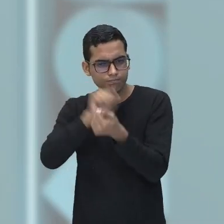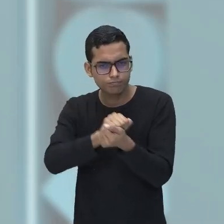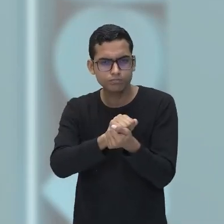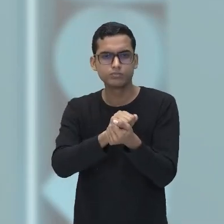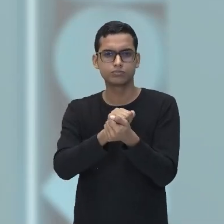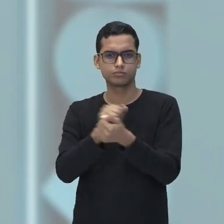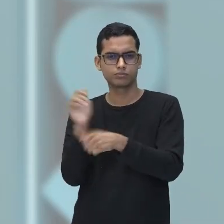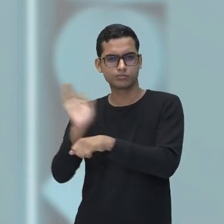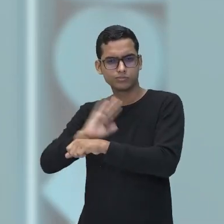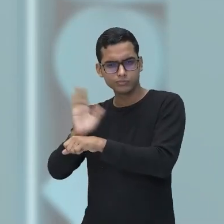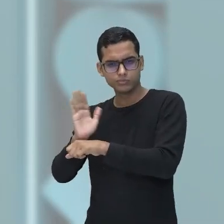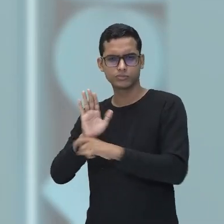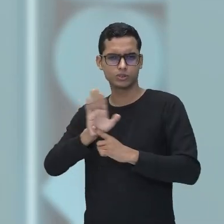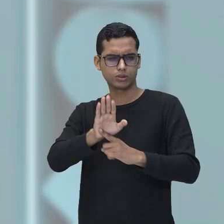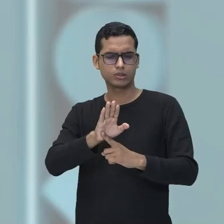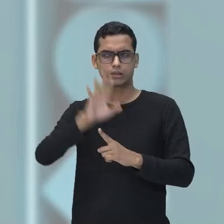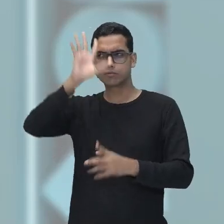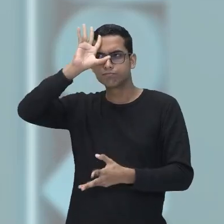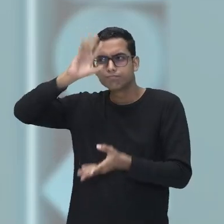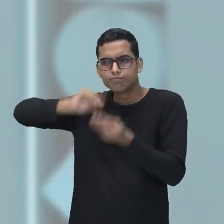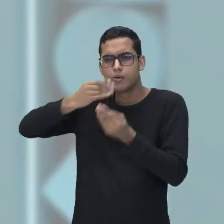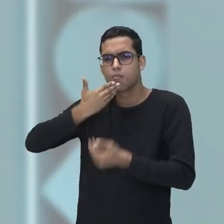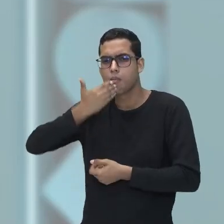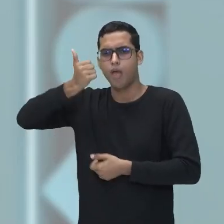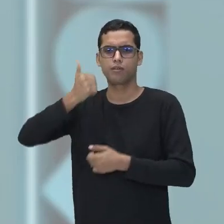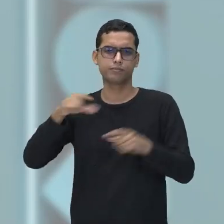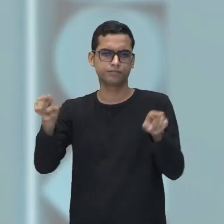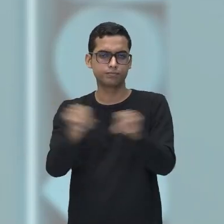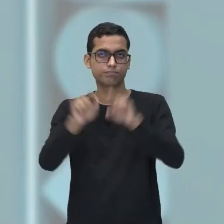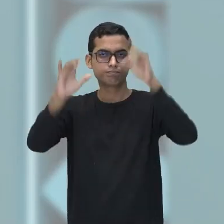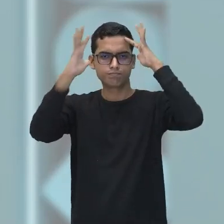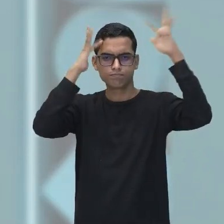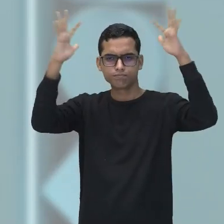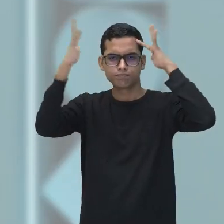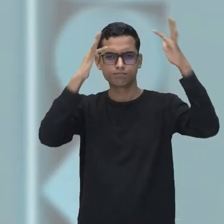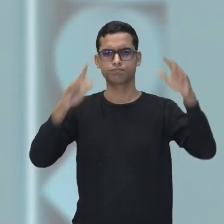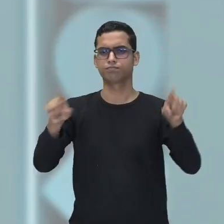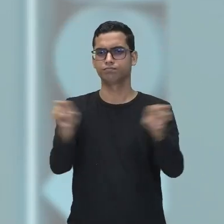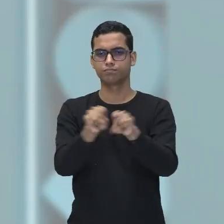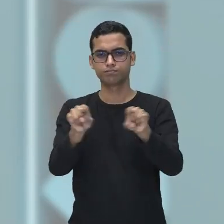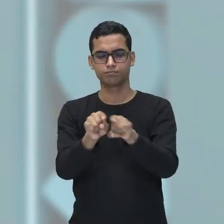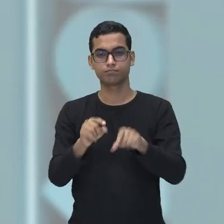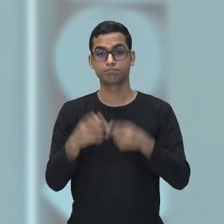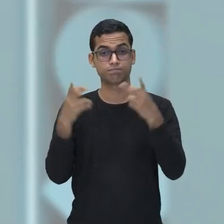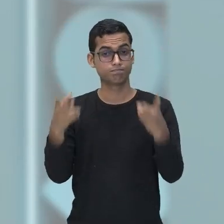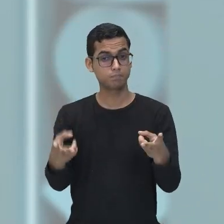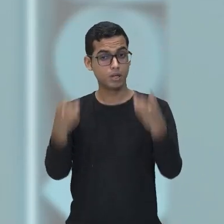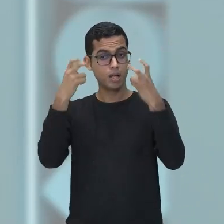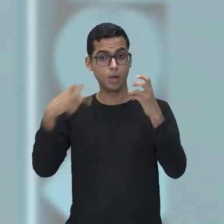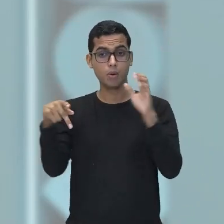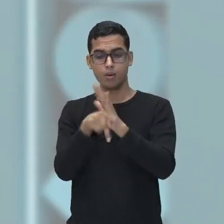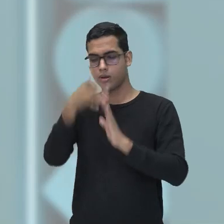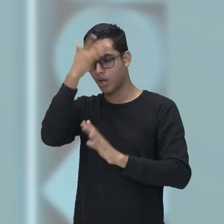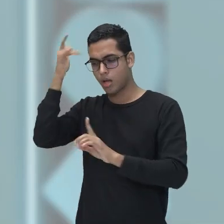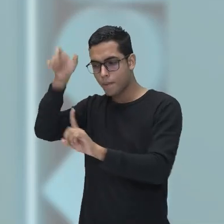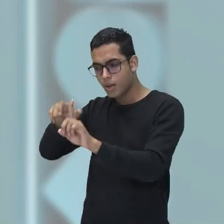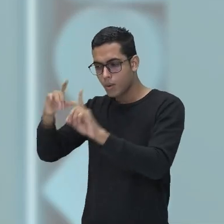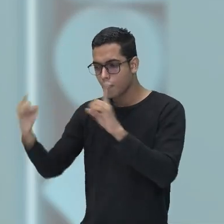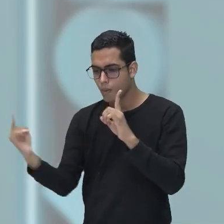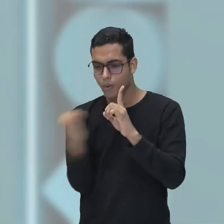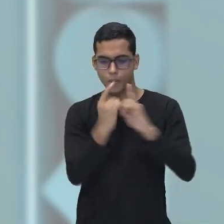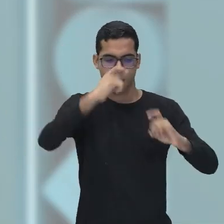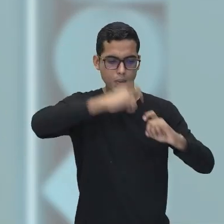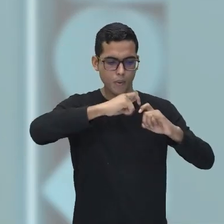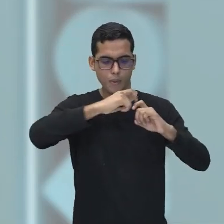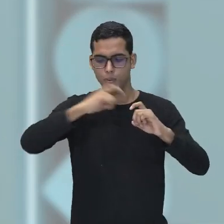uma encenação para que vocês pudessem visualizar o que acontece. Notem que o paciente que vocês vão observar aí